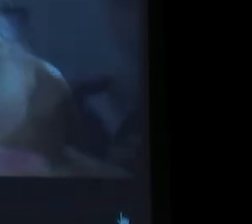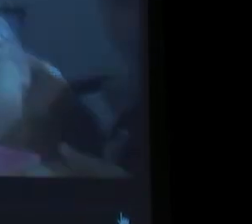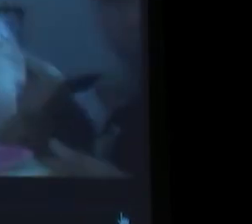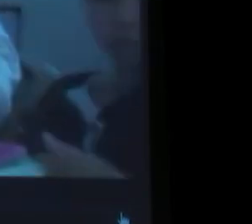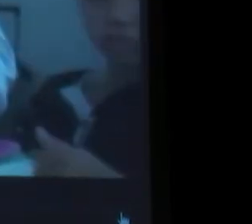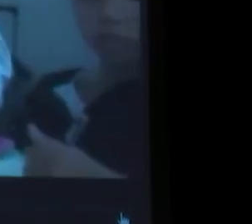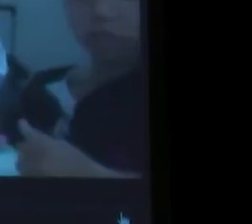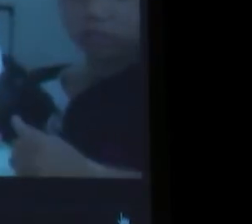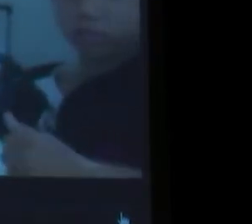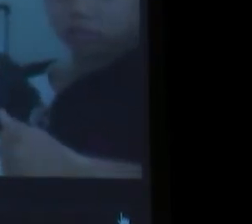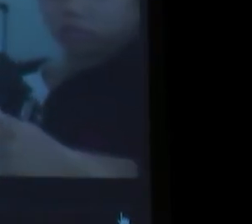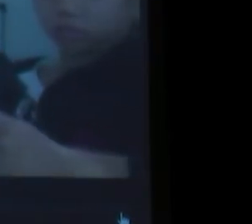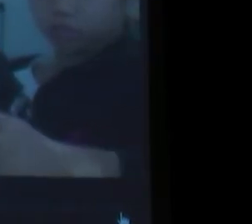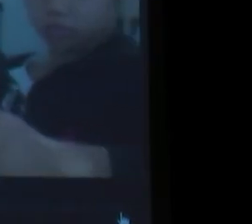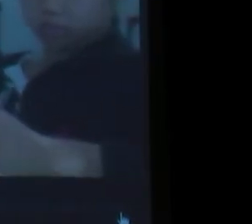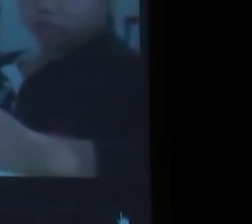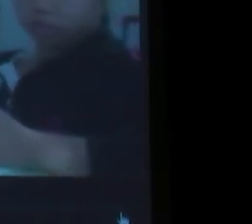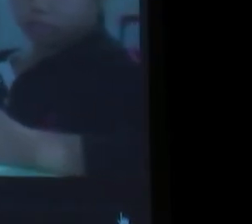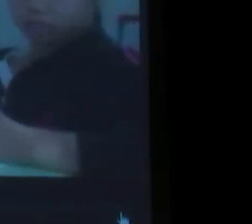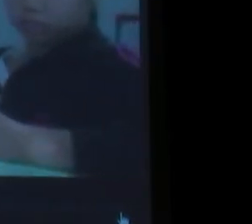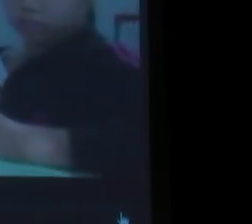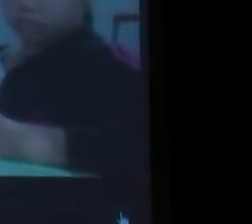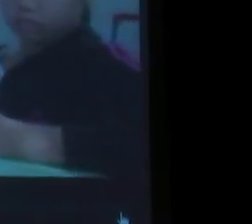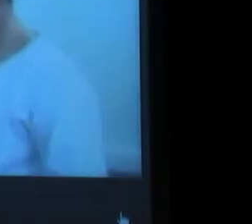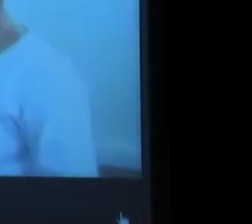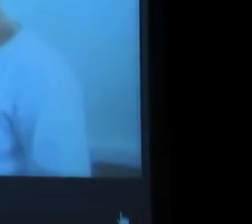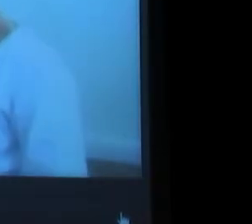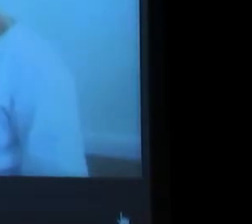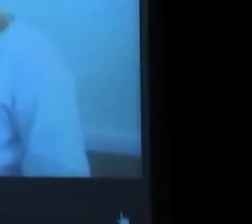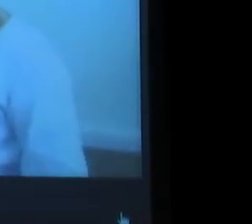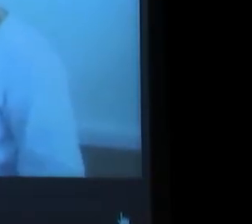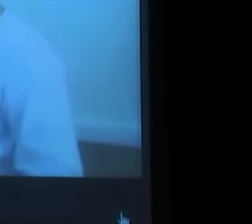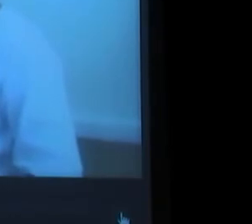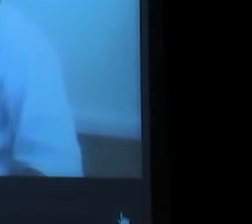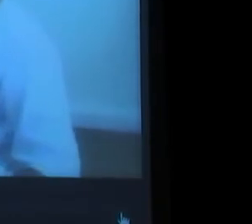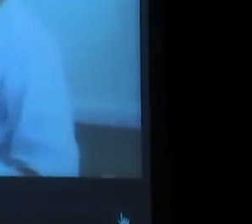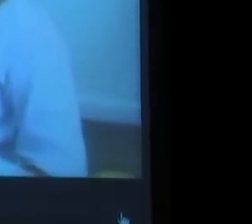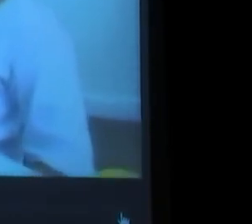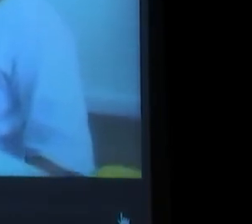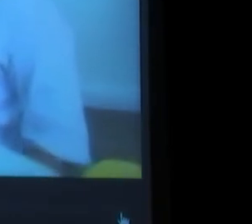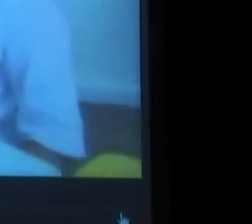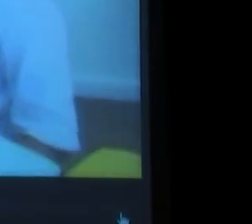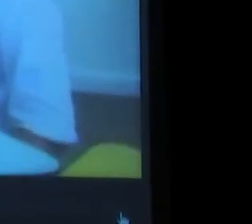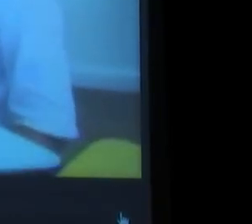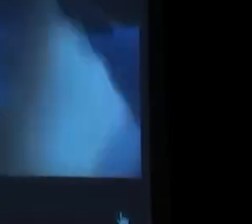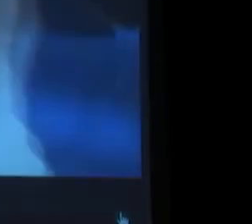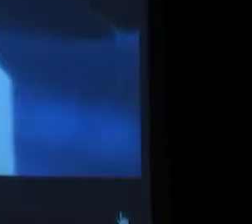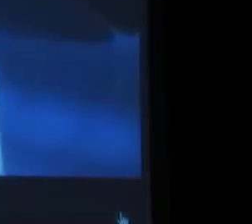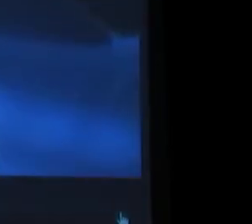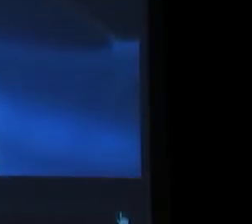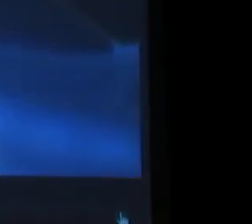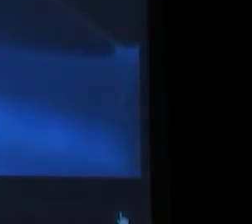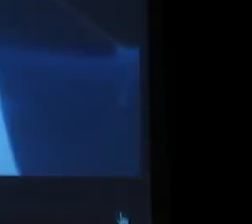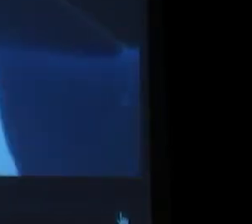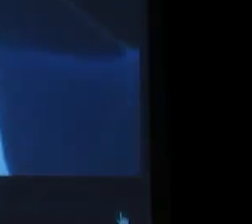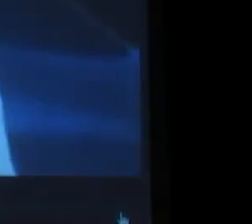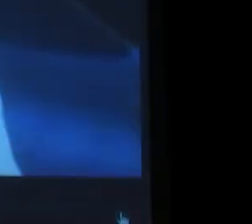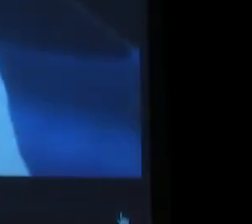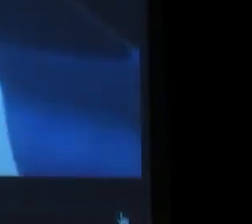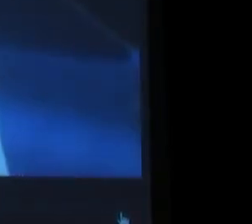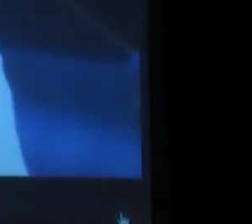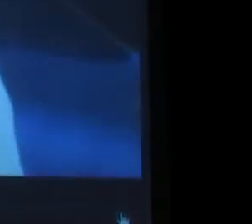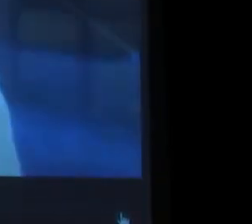Tikira. A Escola de Educação Básica Tikira inclui a educação infantil, da primeira e segunda fase